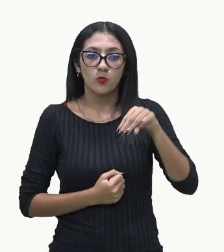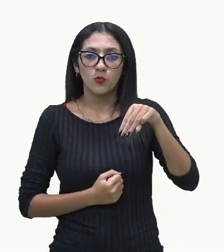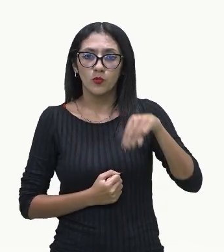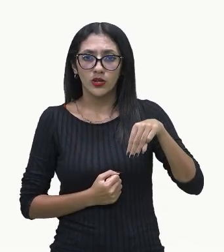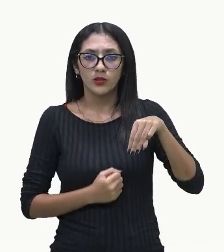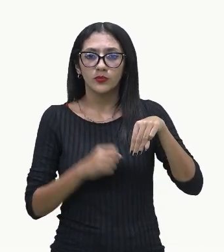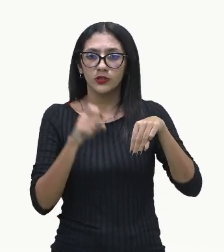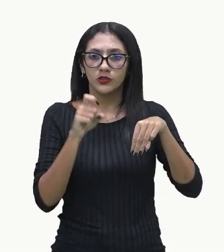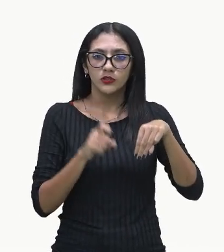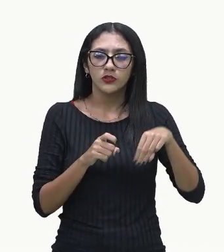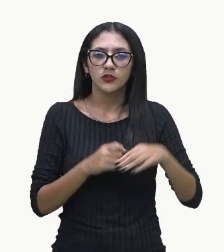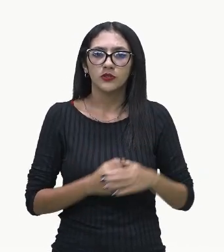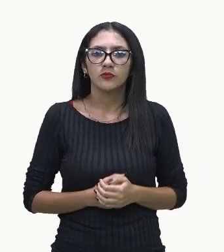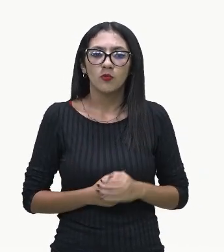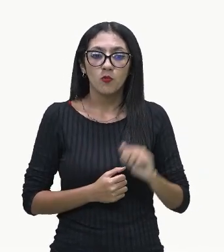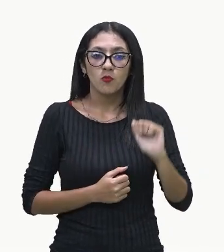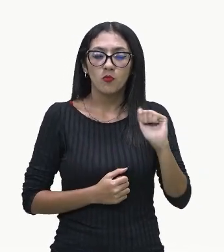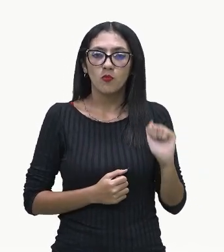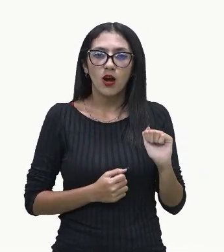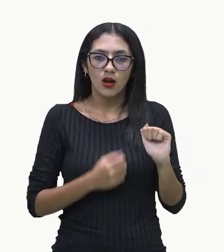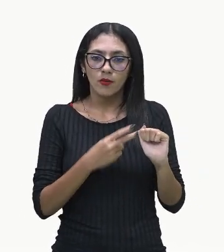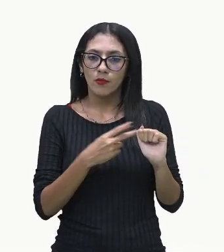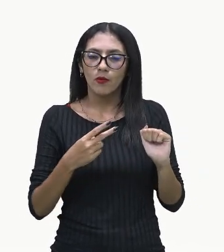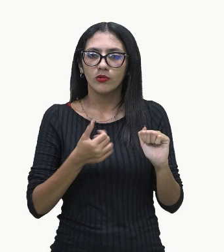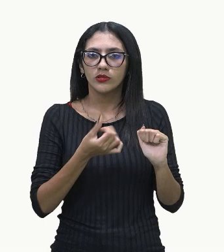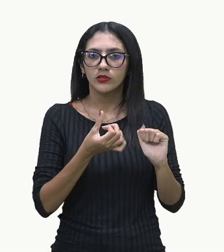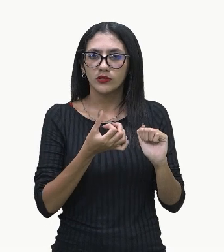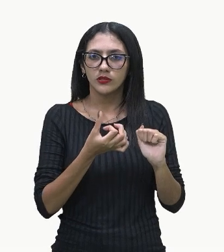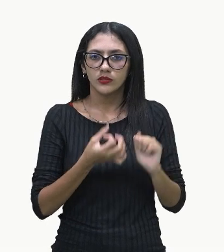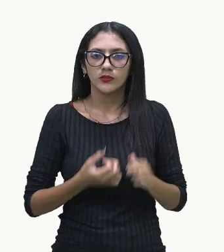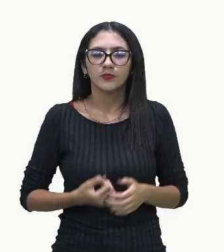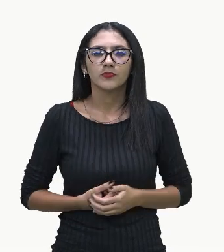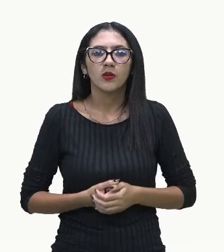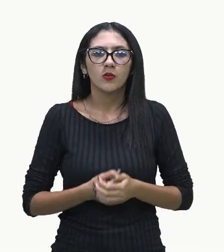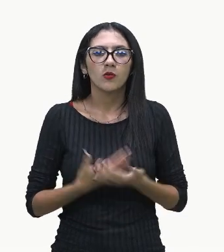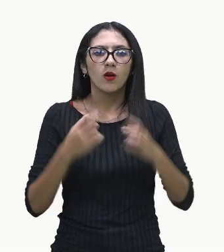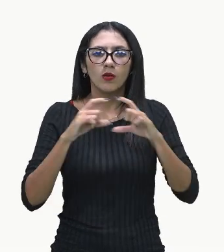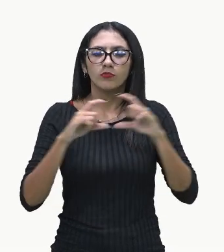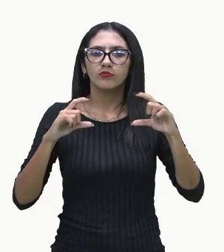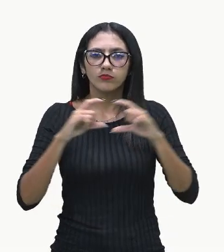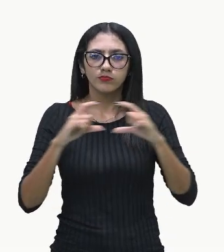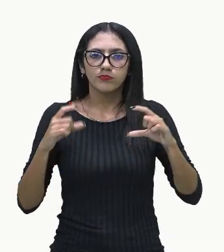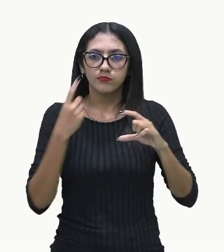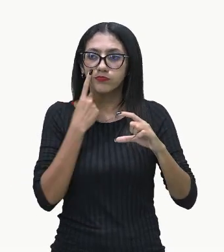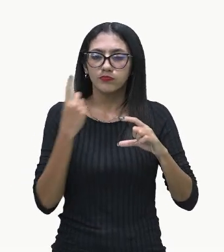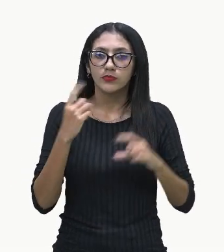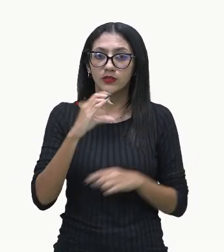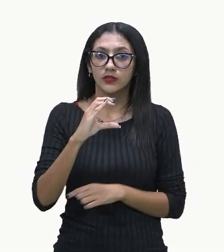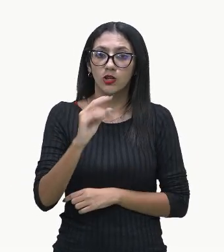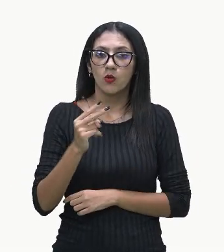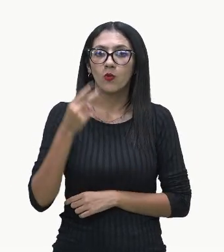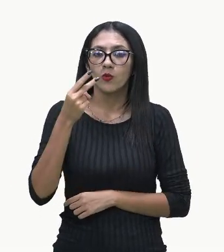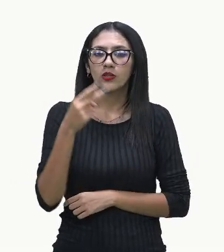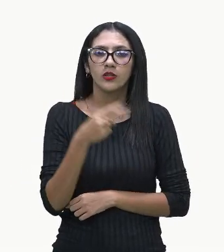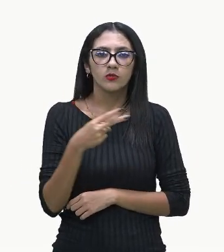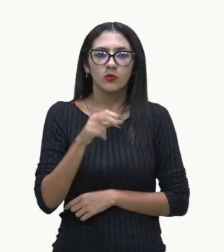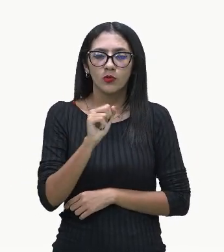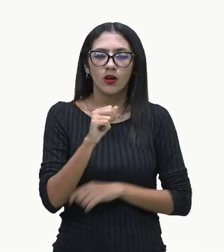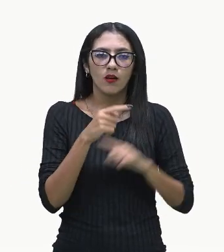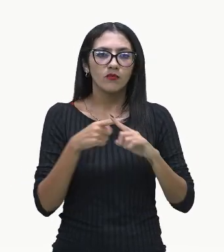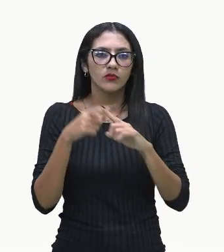X e o A vai ter o valor de 16. Qual é a relação métrica? C ao quadrado é igual a A vezes